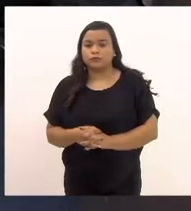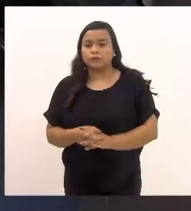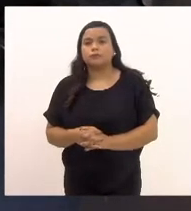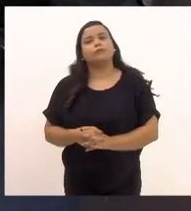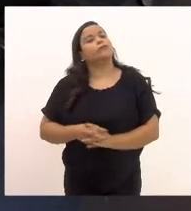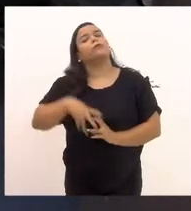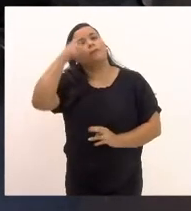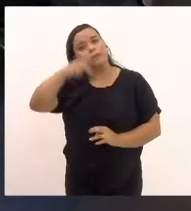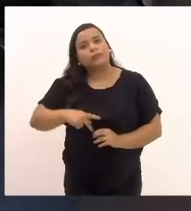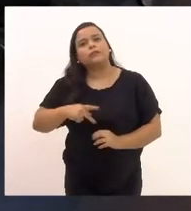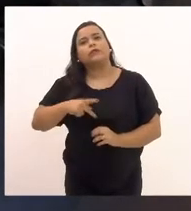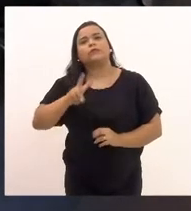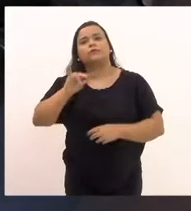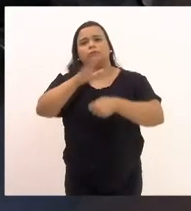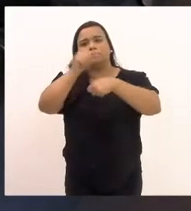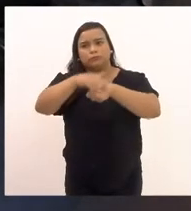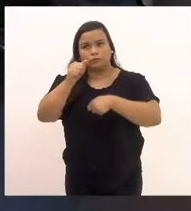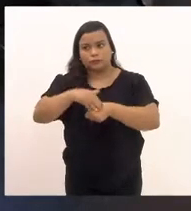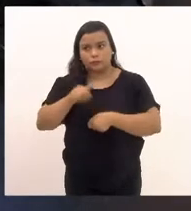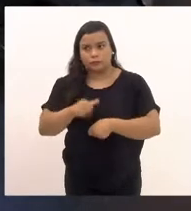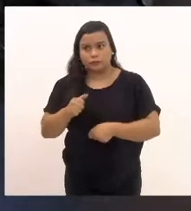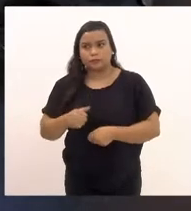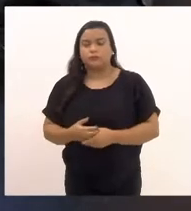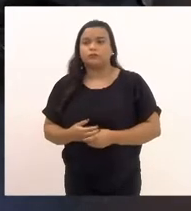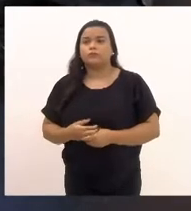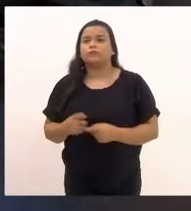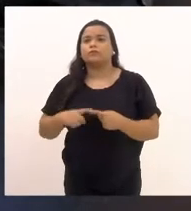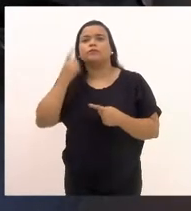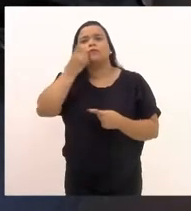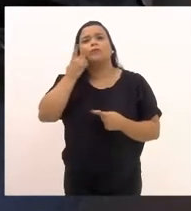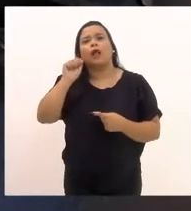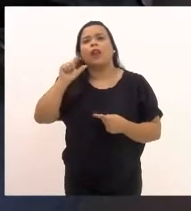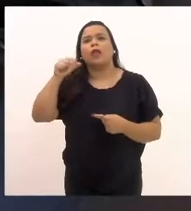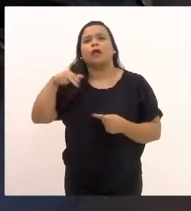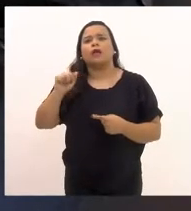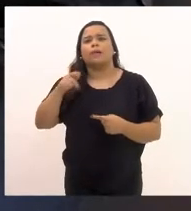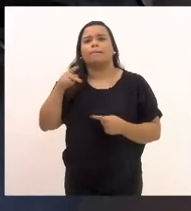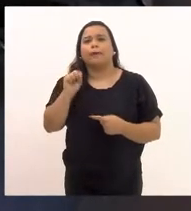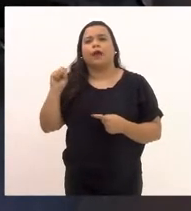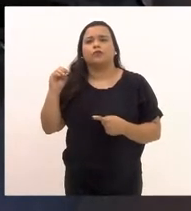Presidente, será proceder à chamada. Deputada Alana Passos.